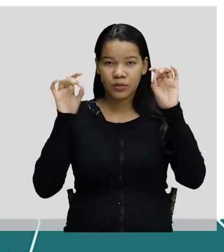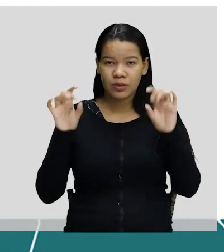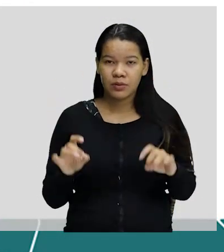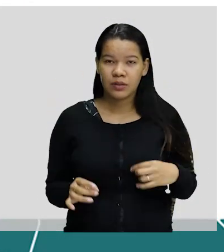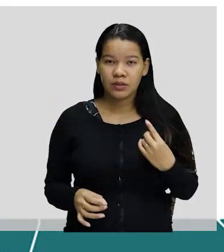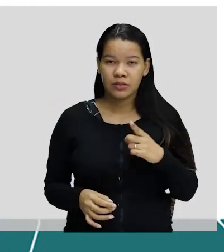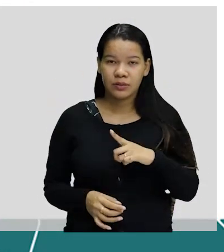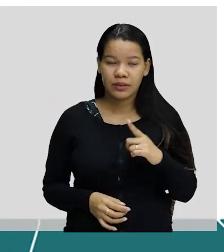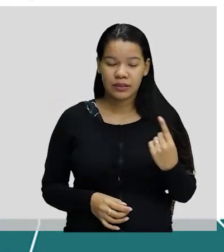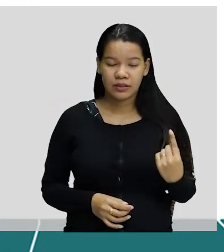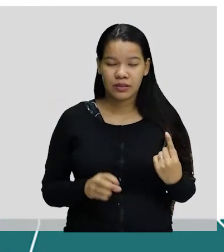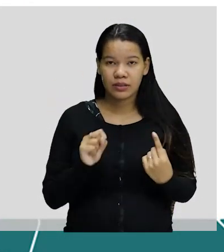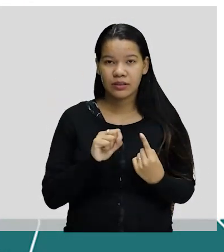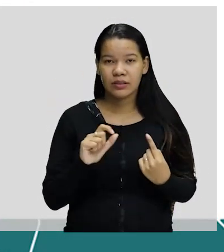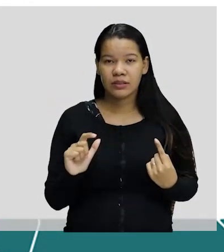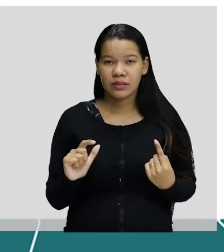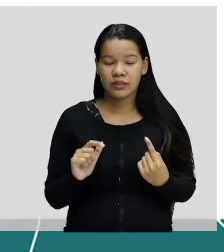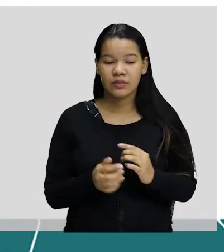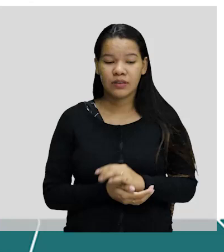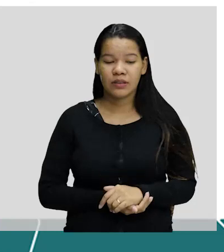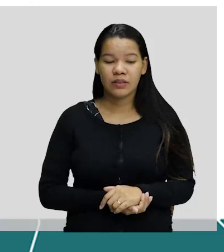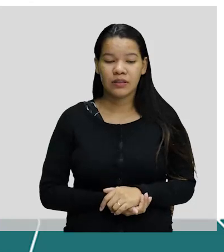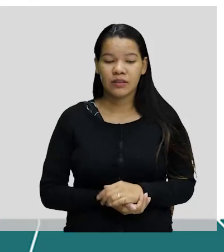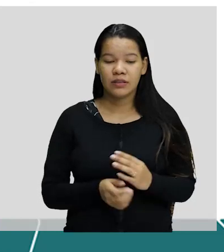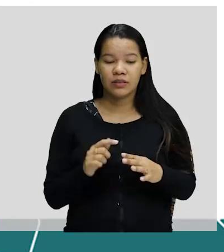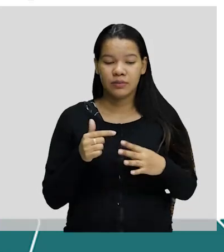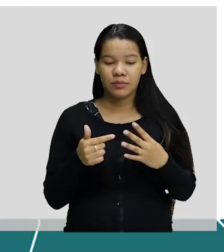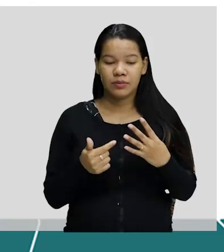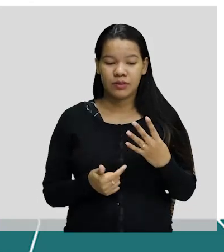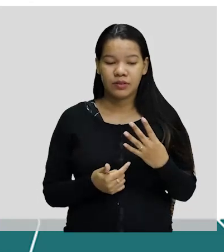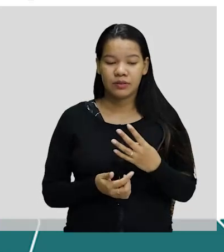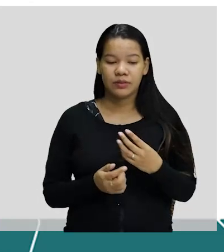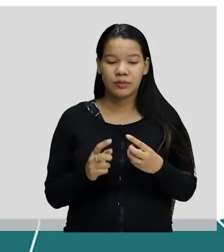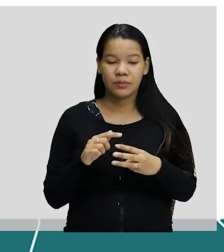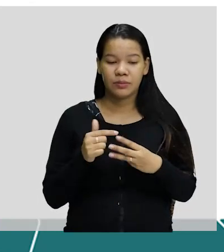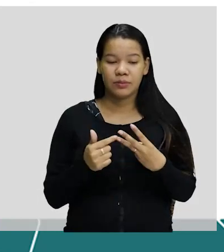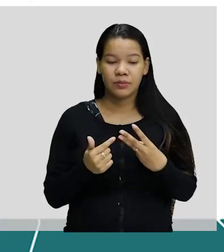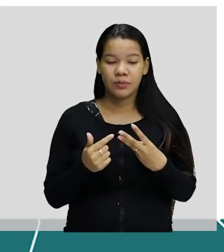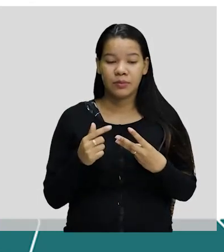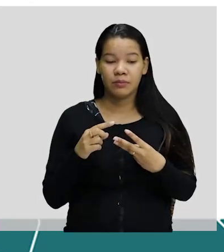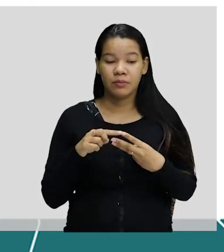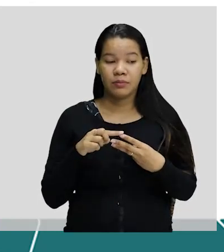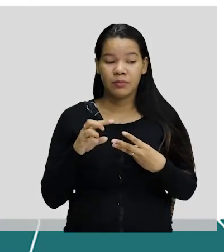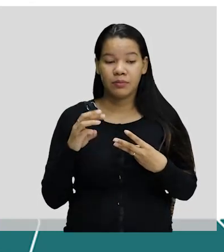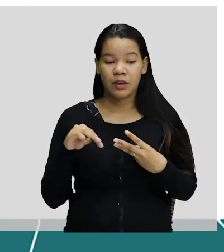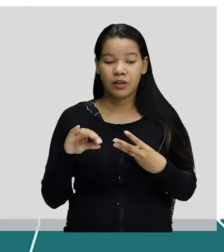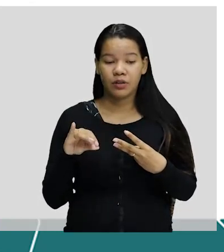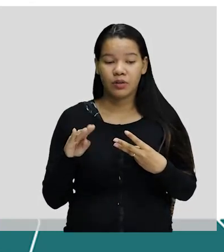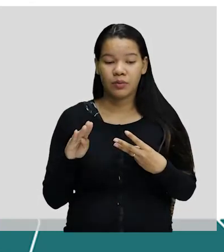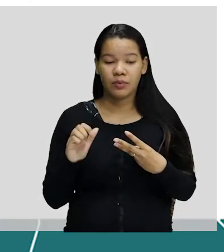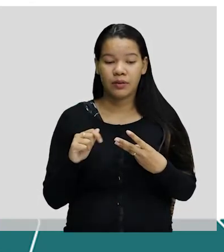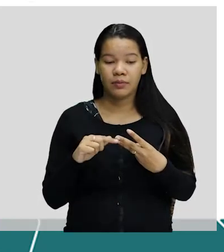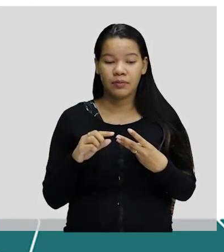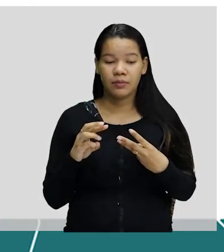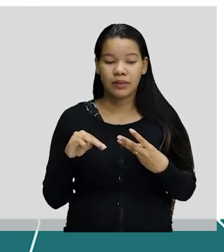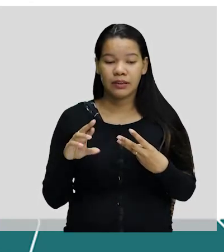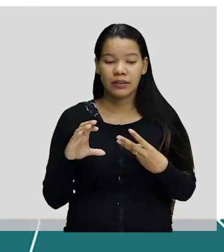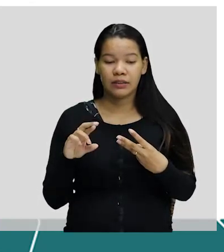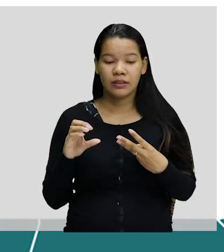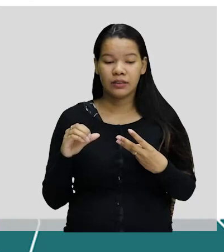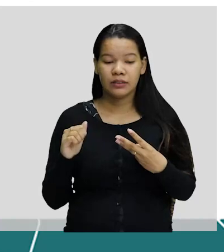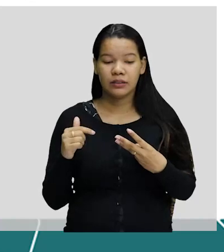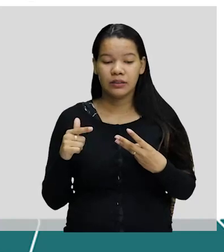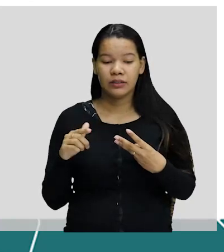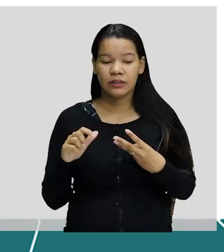aqui na nossa cidade: boi da Maioba, boi de Maracanã e boi da Pindoba. Esses são os bois que são mais conhecidos em